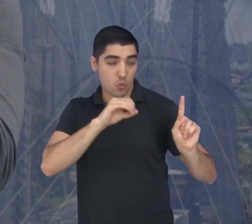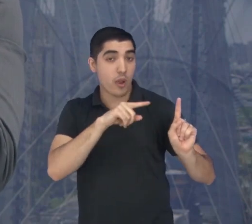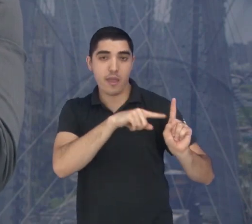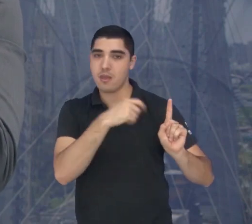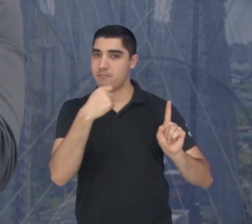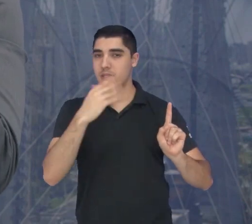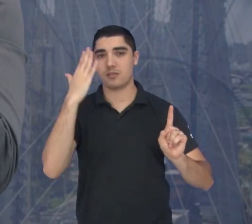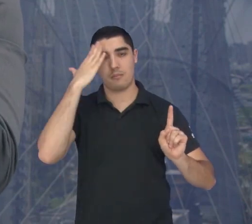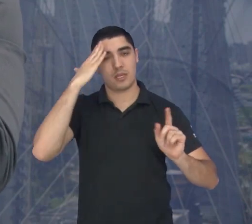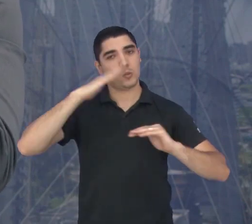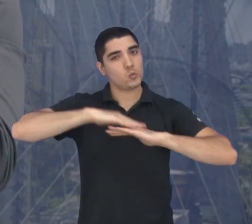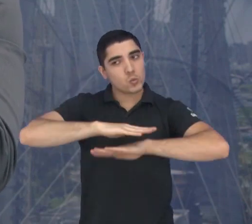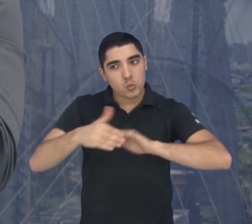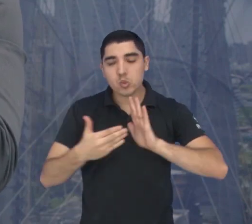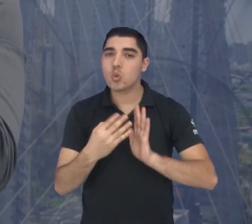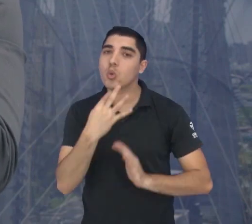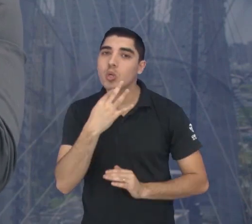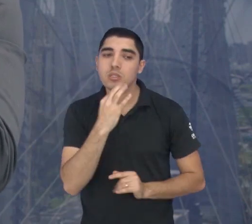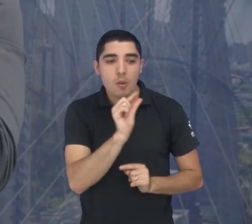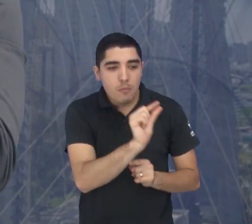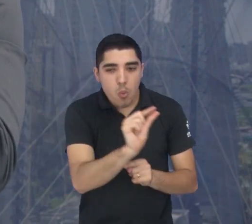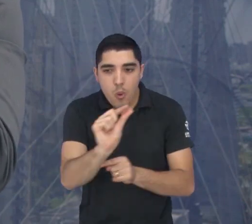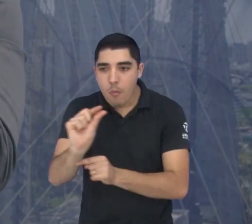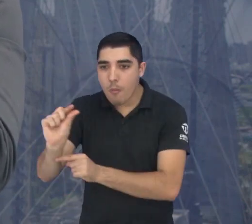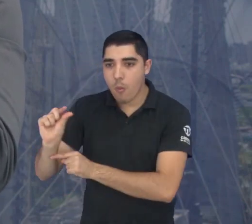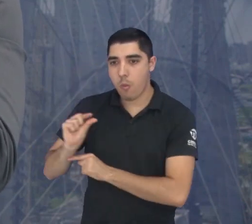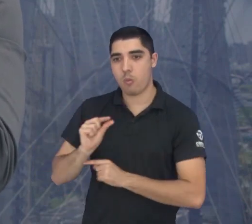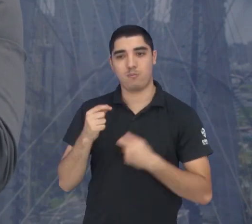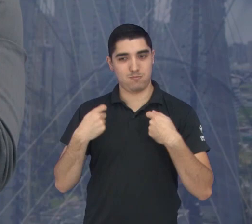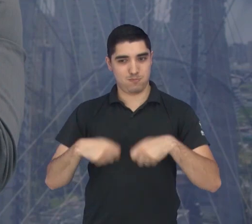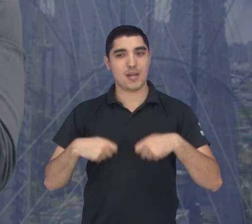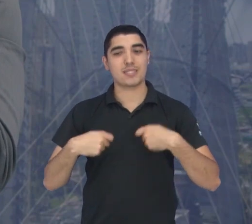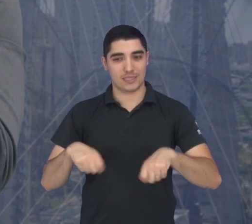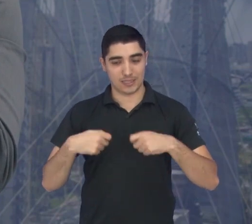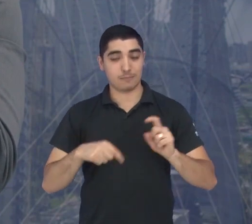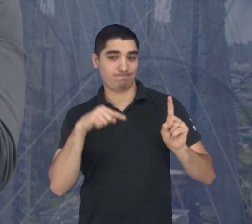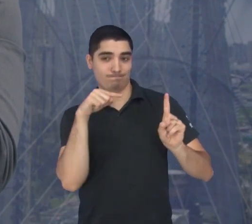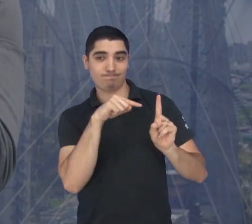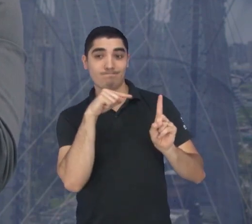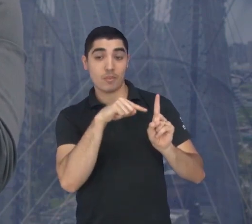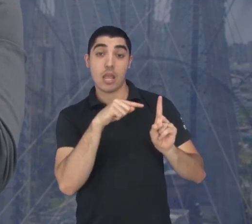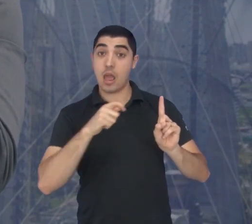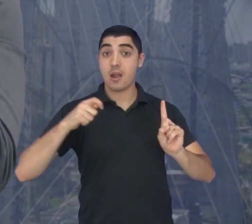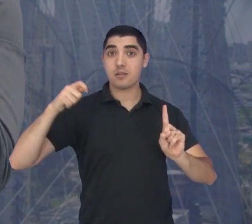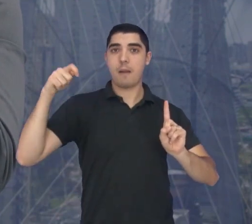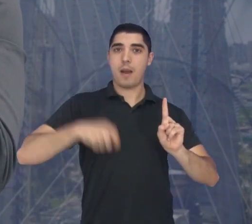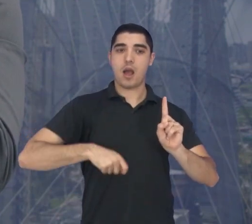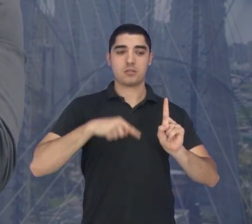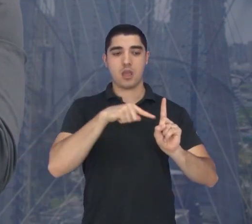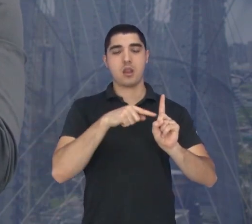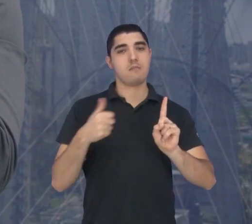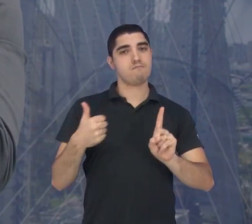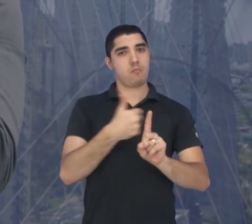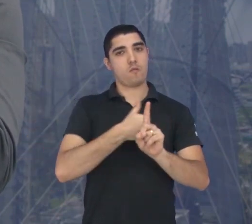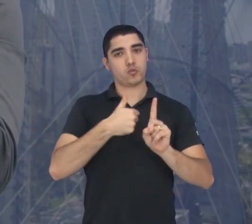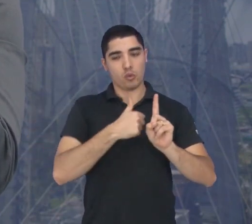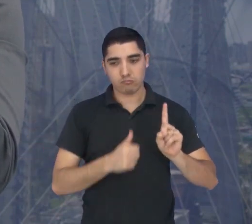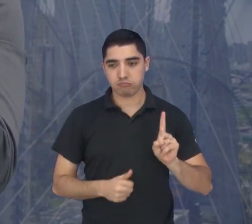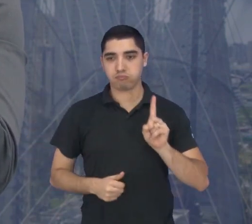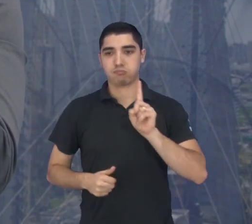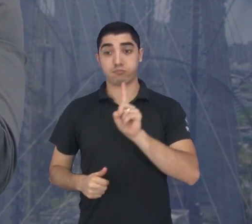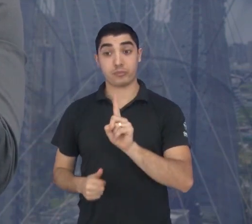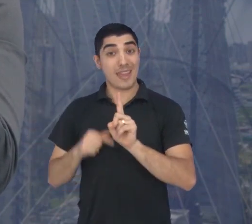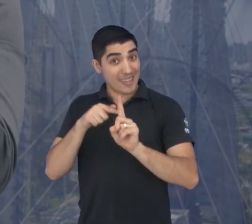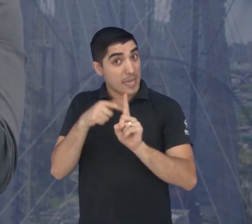A legislação, as obrigações, eles fazem com que ele seja um agente capacitado tecnicamente e tenha uma habilidade